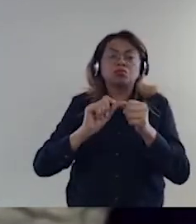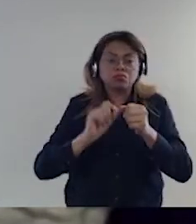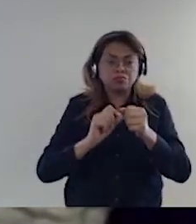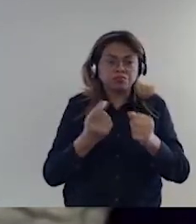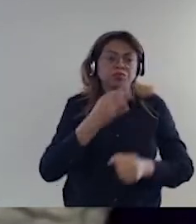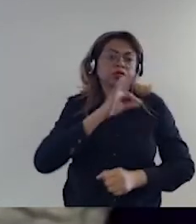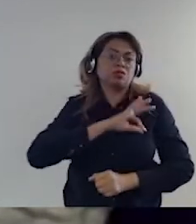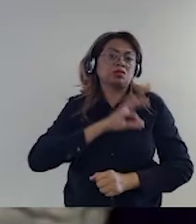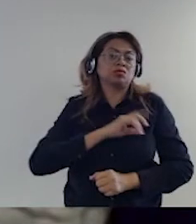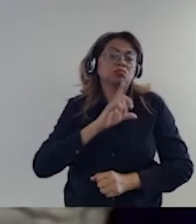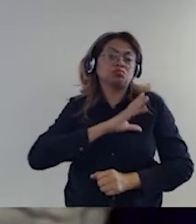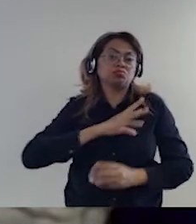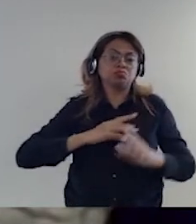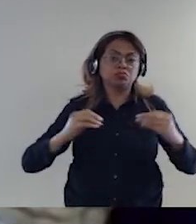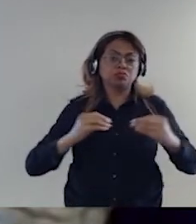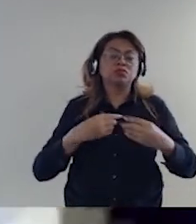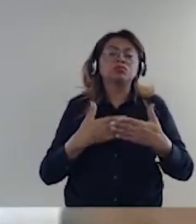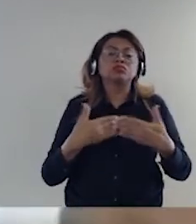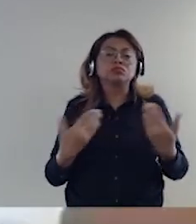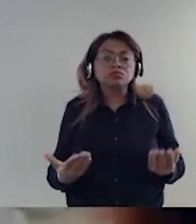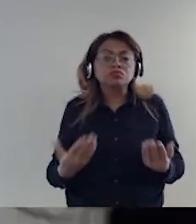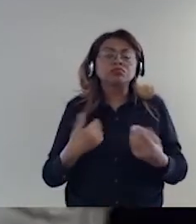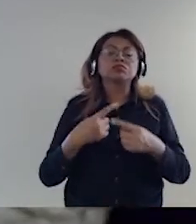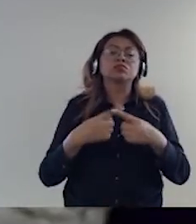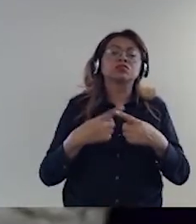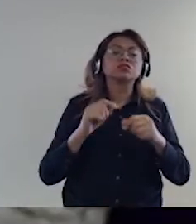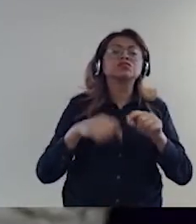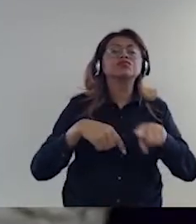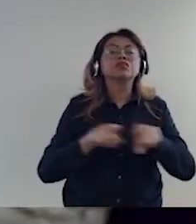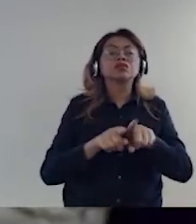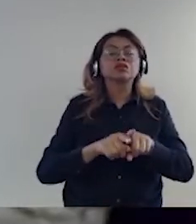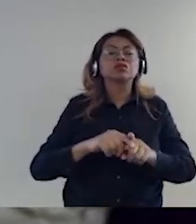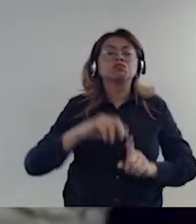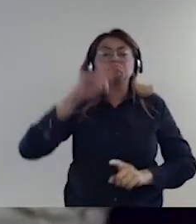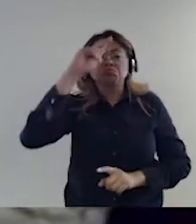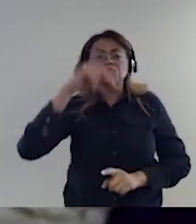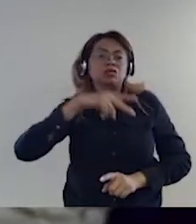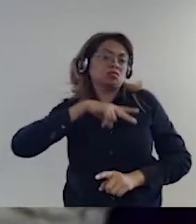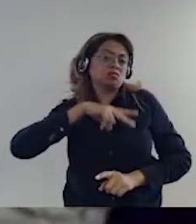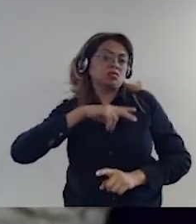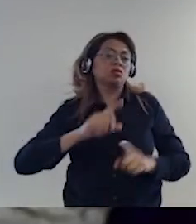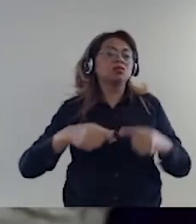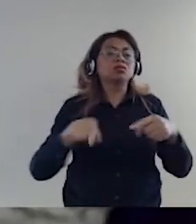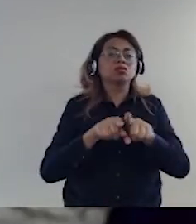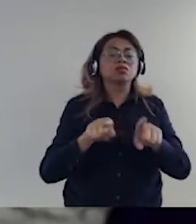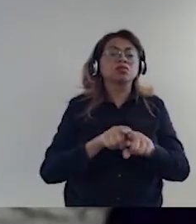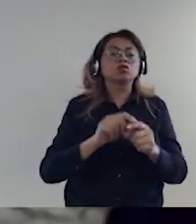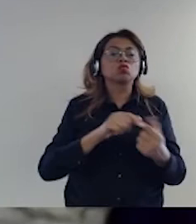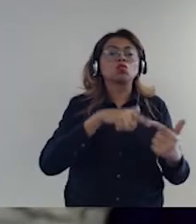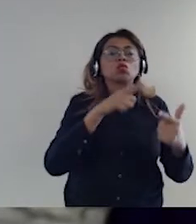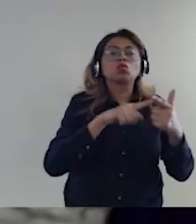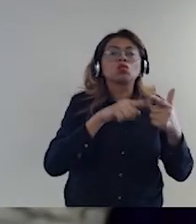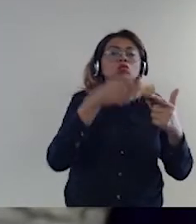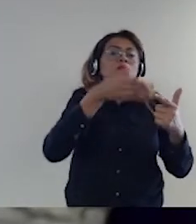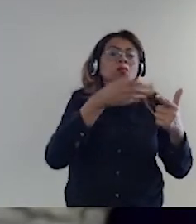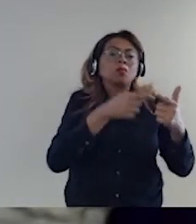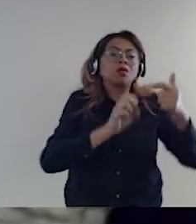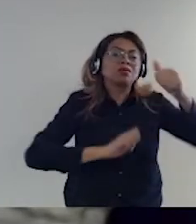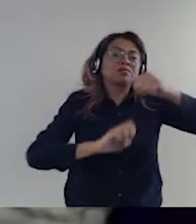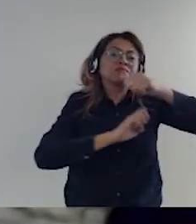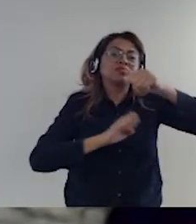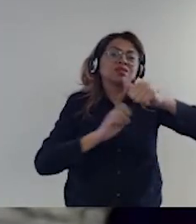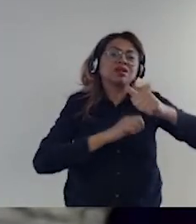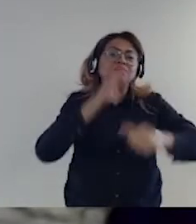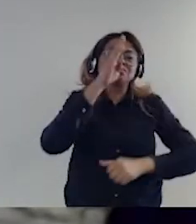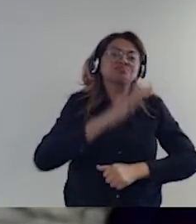sustentar, e, por outro lado, portanto, isto no plano individual, e, por outro lado, as insolvências ou falências em massa